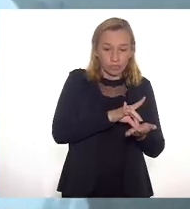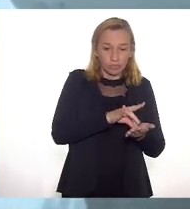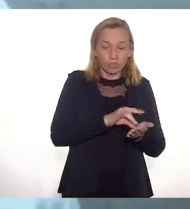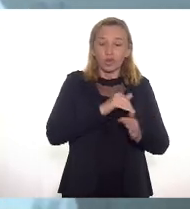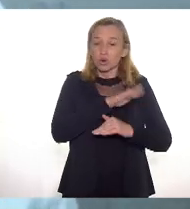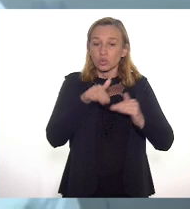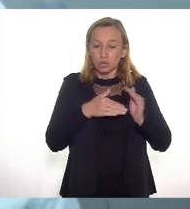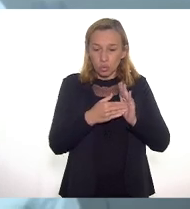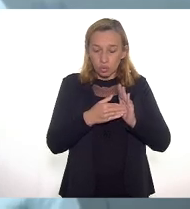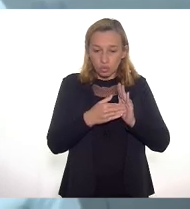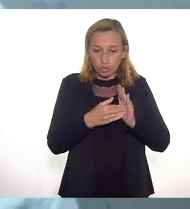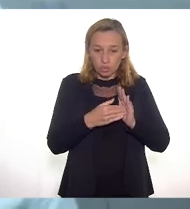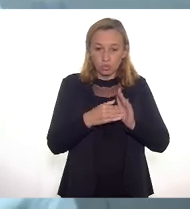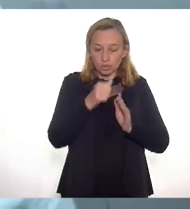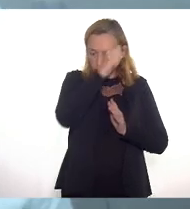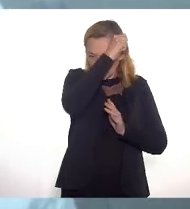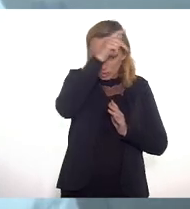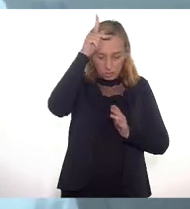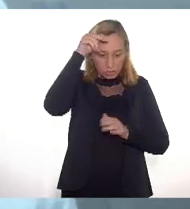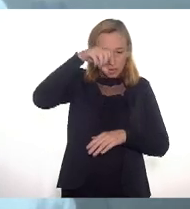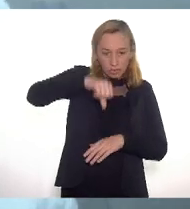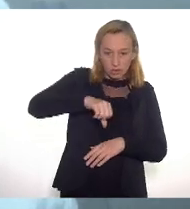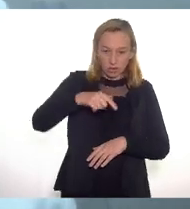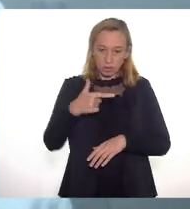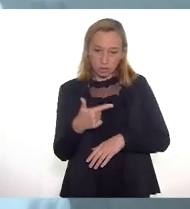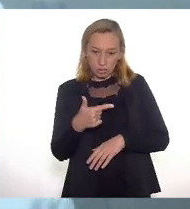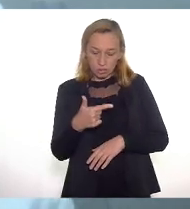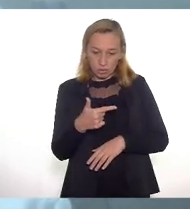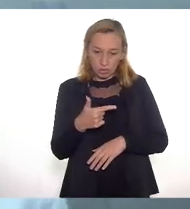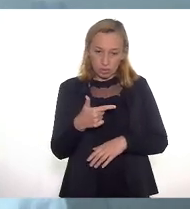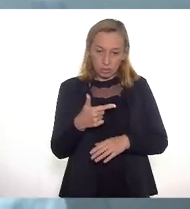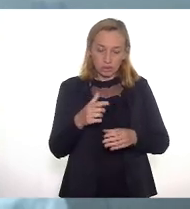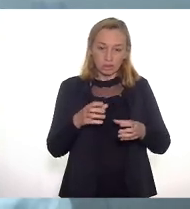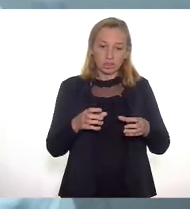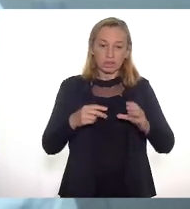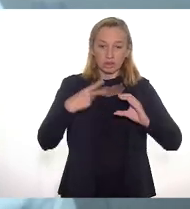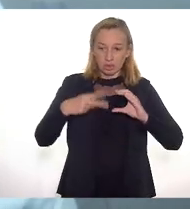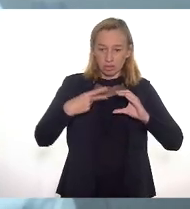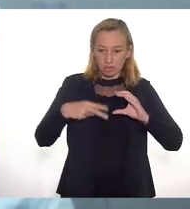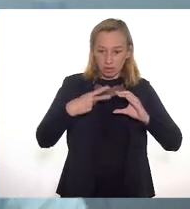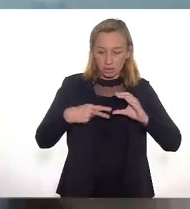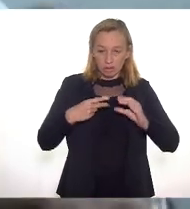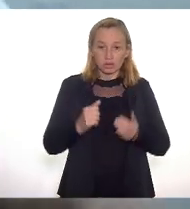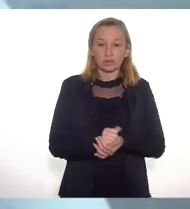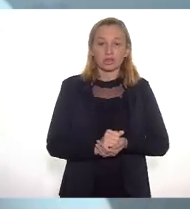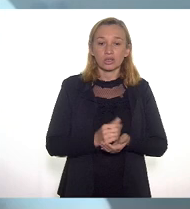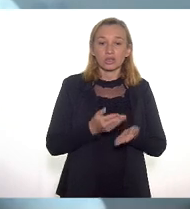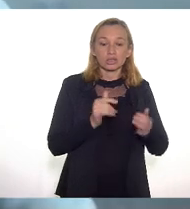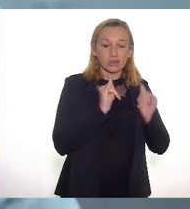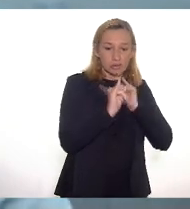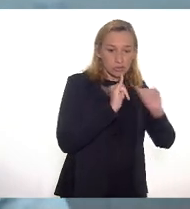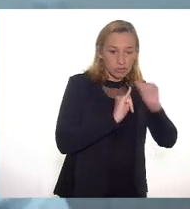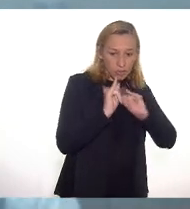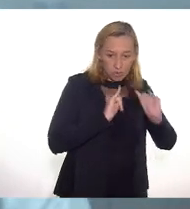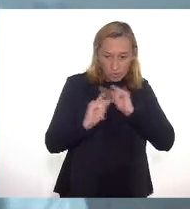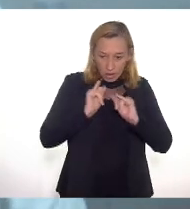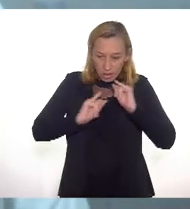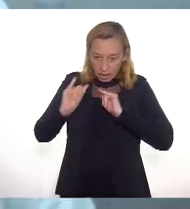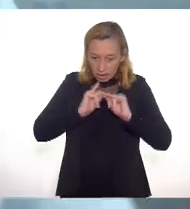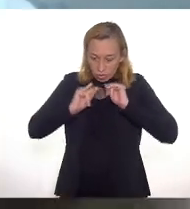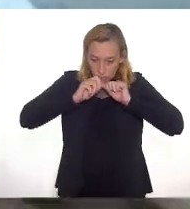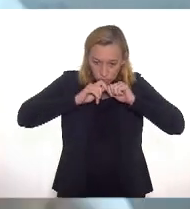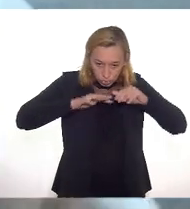os prefeitos e todas as 92 câmaras municipais, no sentido de informar, por mais redundante que